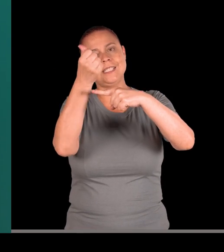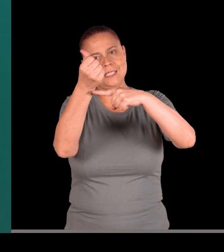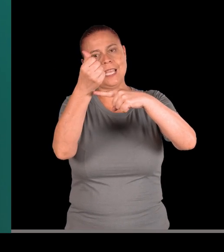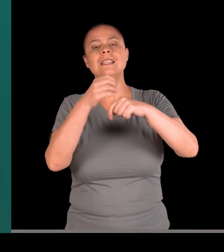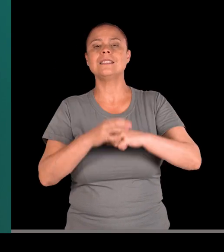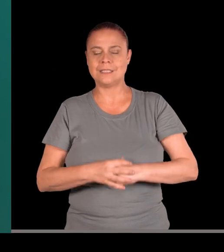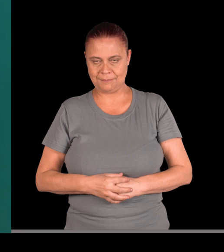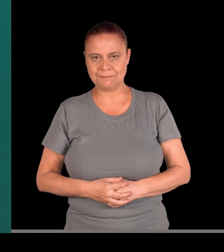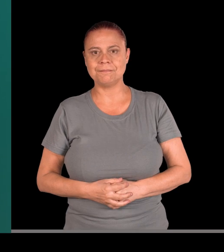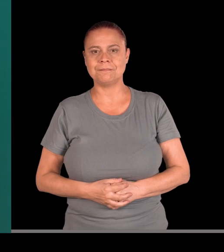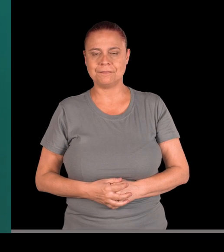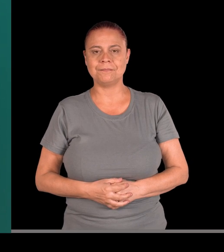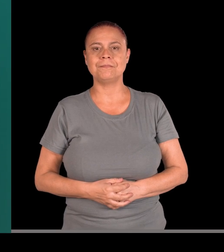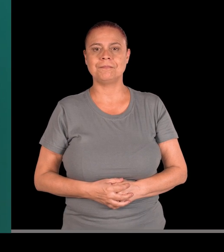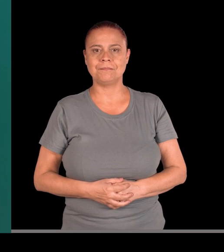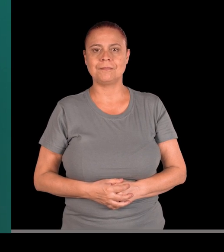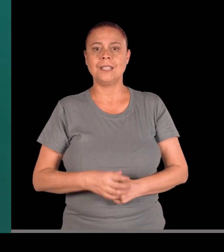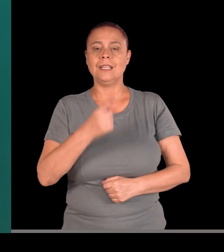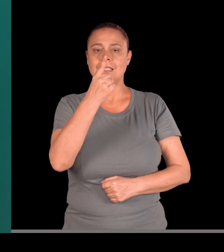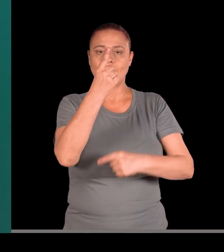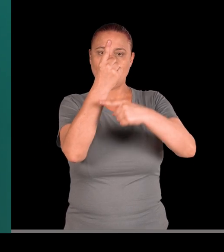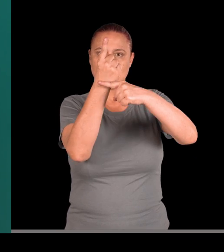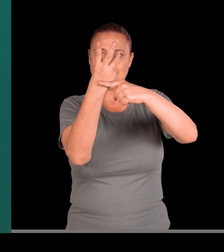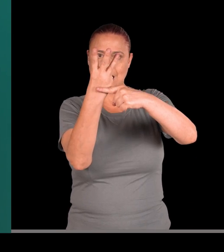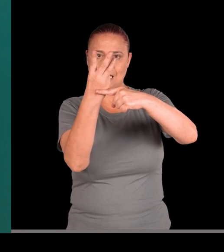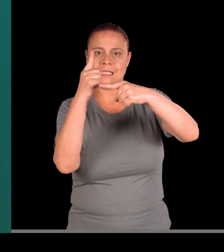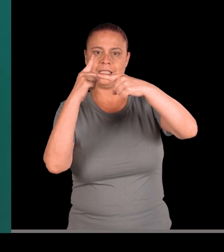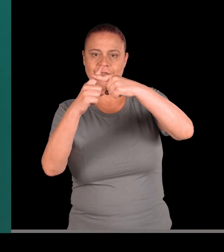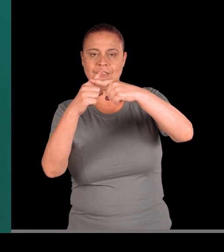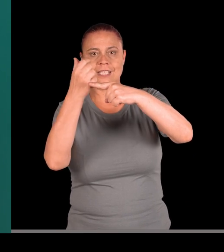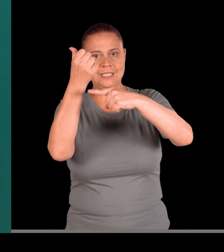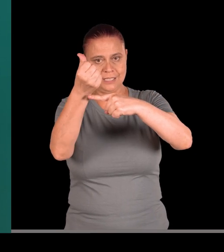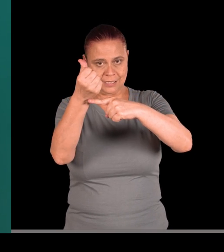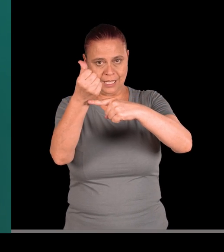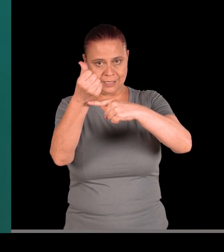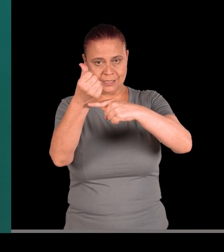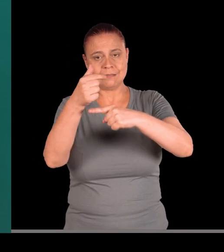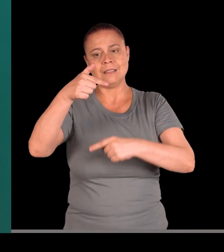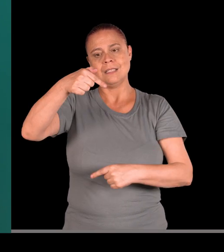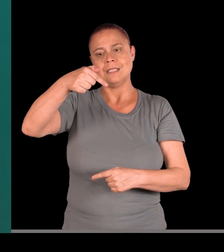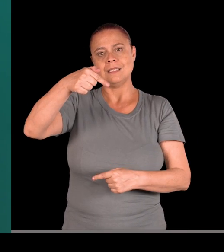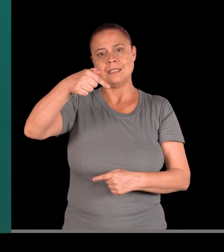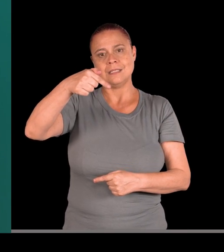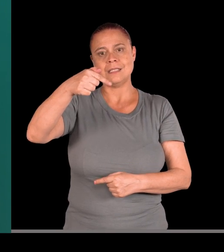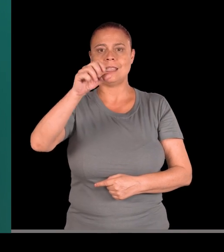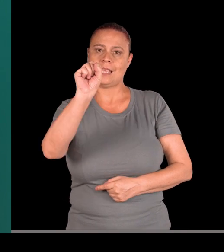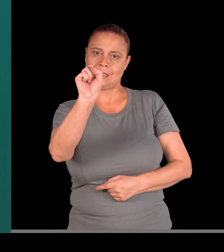por 6 o numerador também. 13 vezes 6,